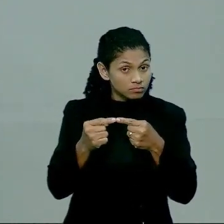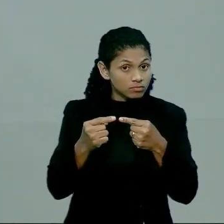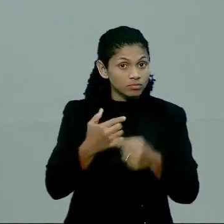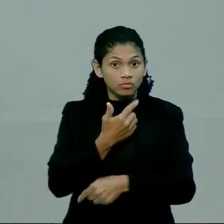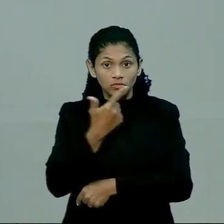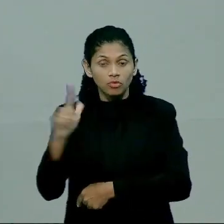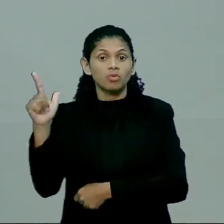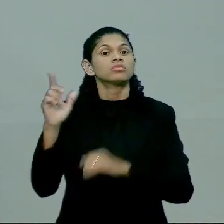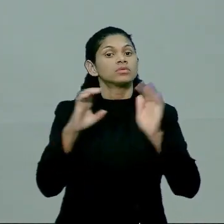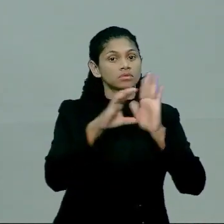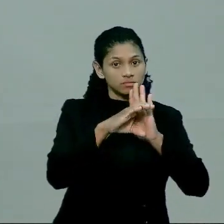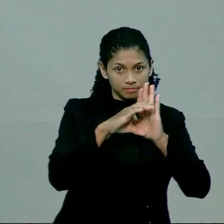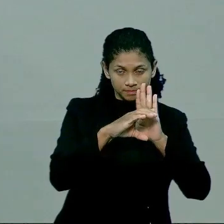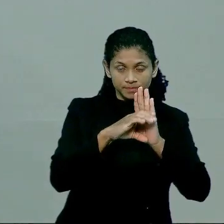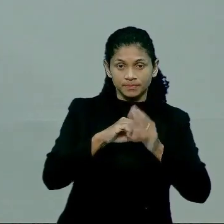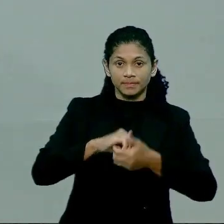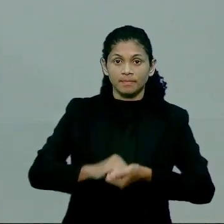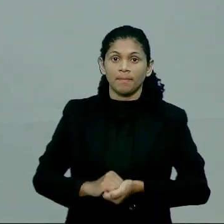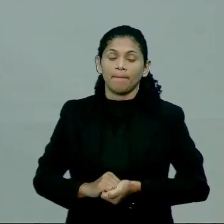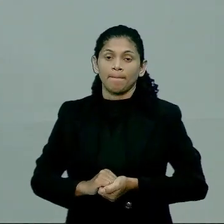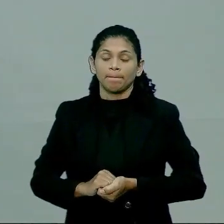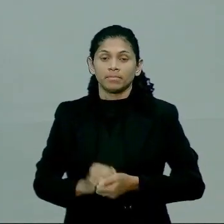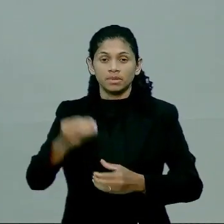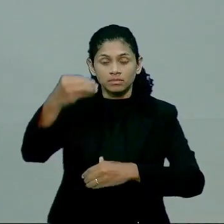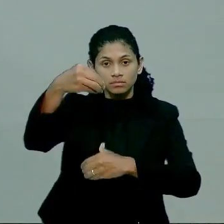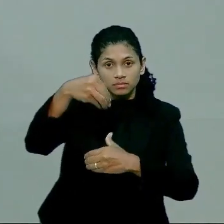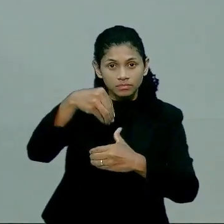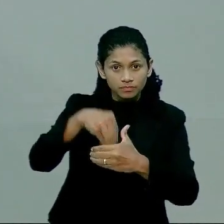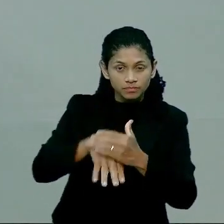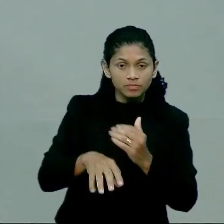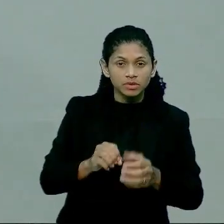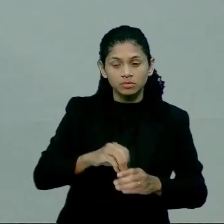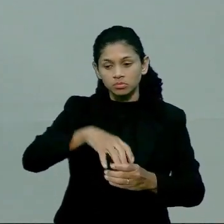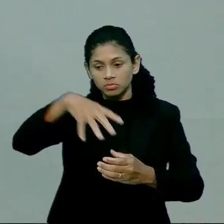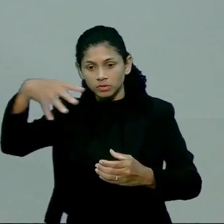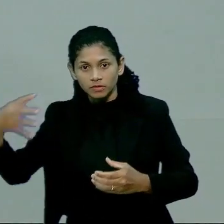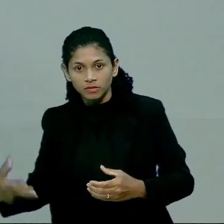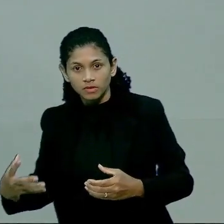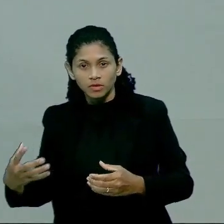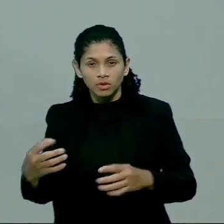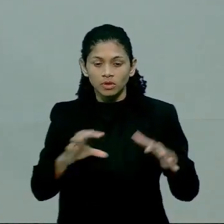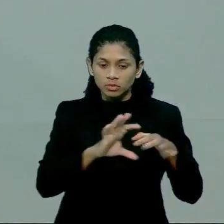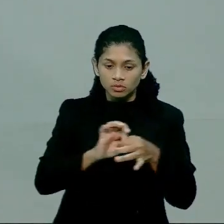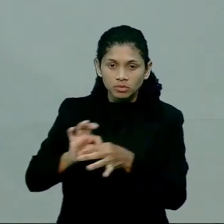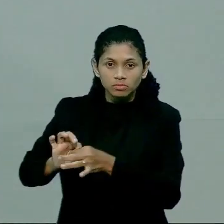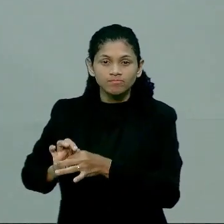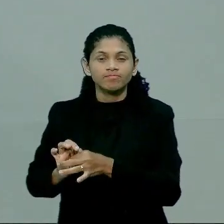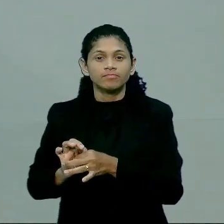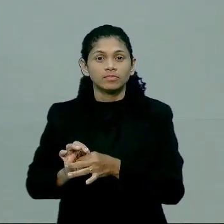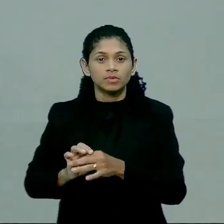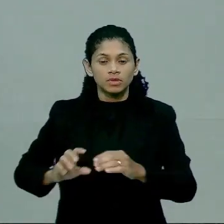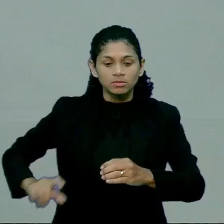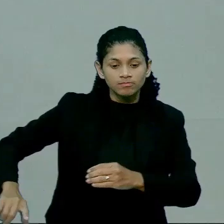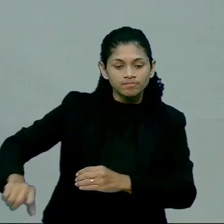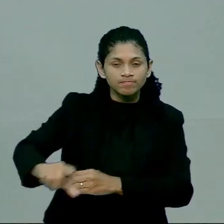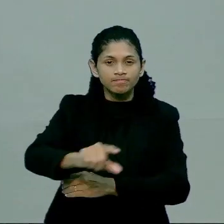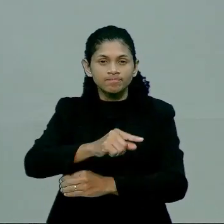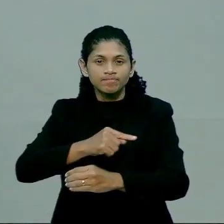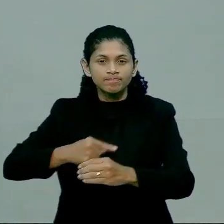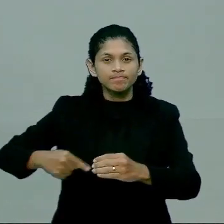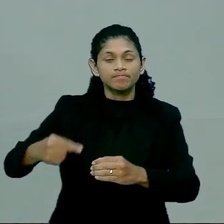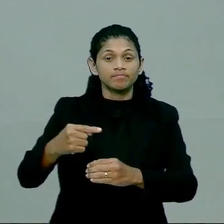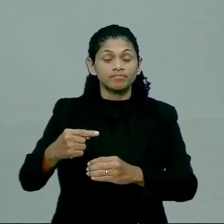também tá ou seja ele está dentro ele está fora está no contexto ele está circulando